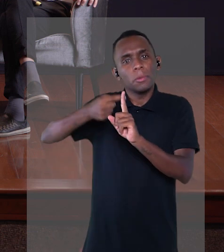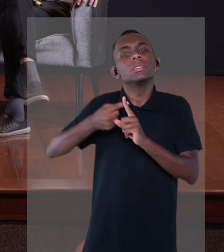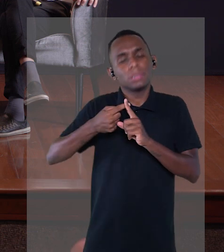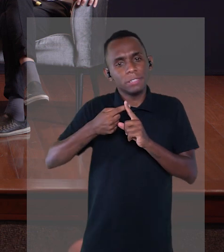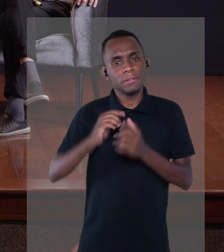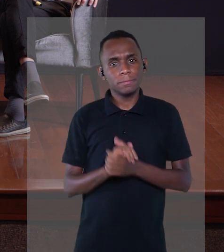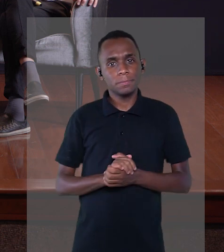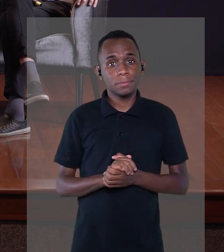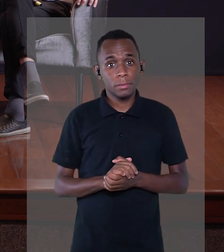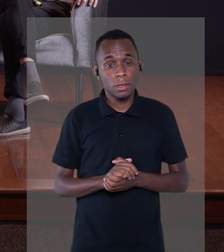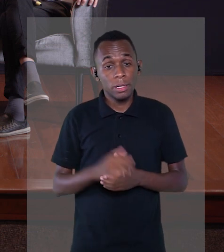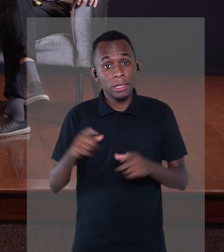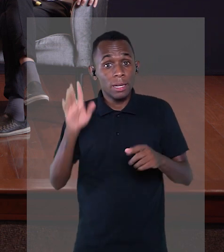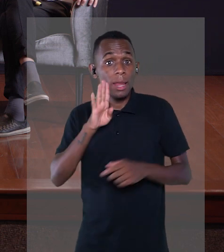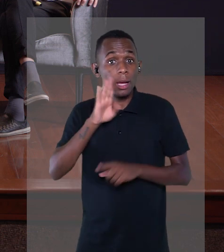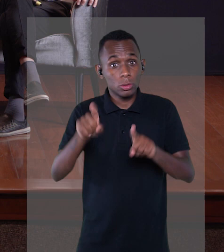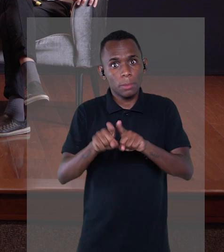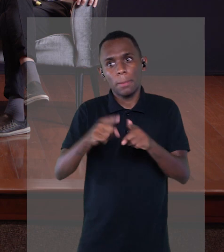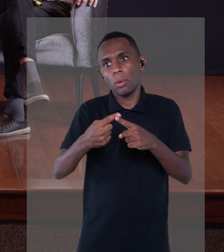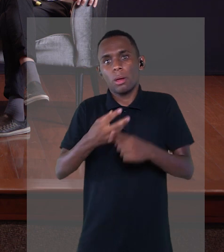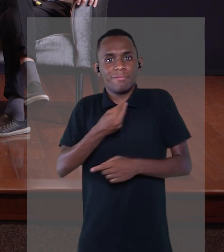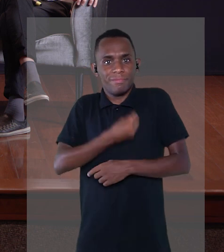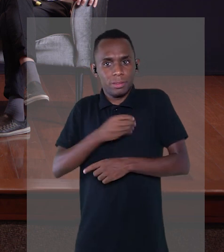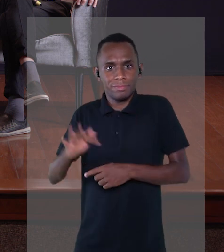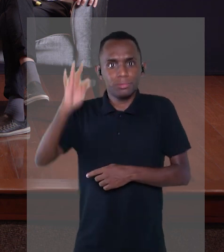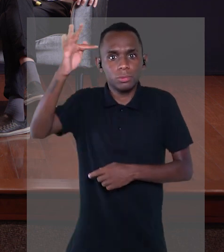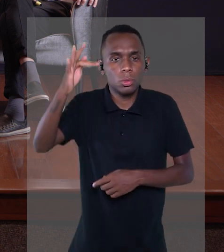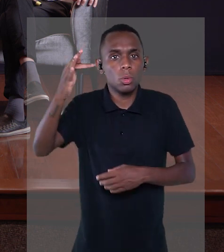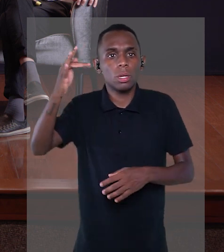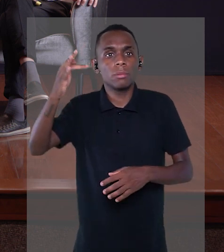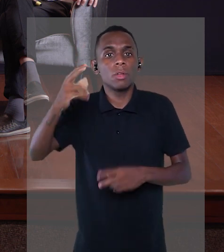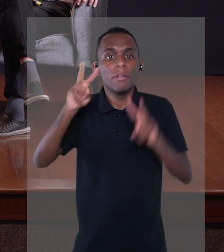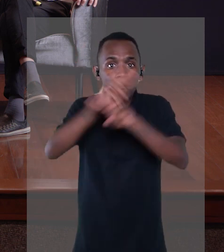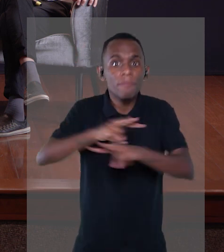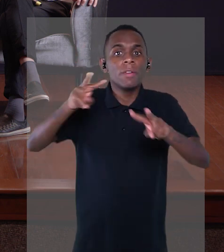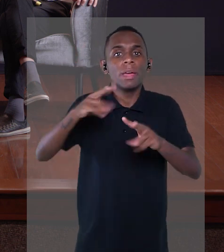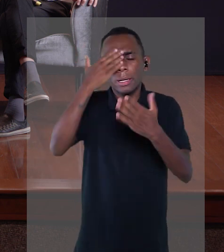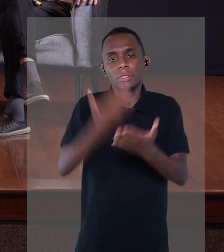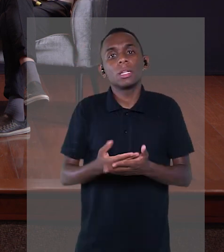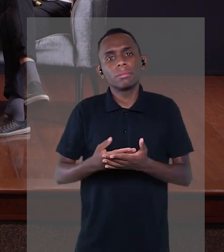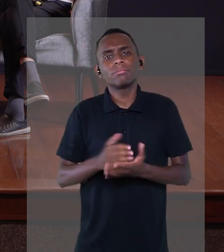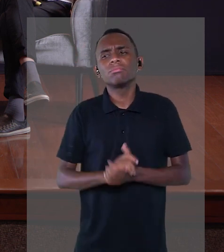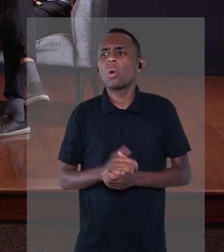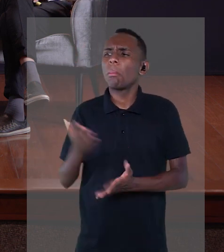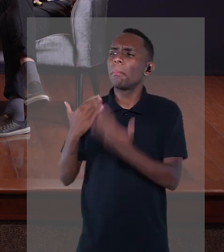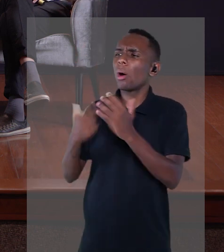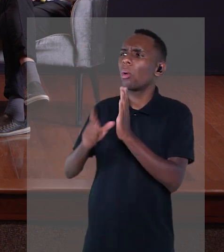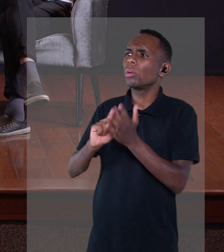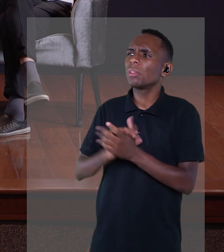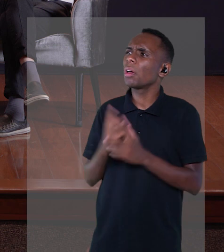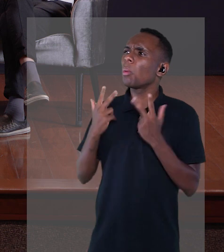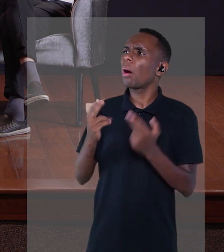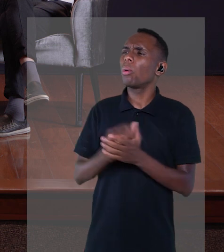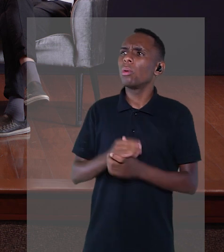né? E é doido, né? A vida futura e vida haverá. Ontem, falando com o Tuti, gente, é a mesma coisa,